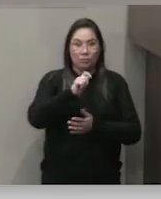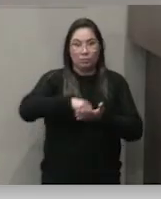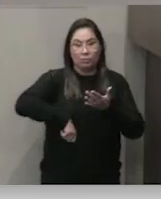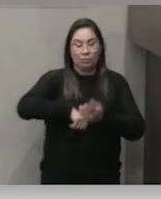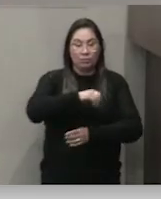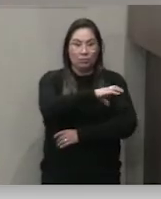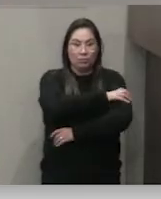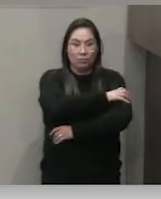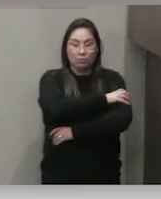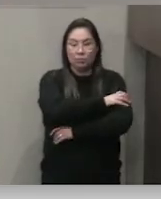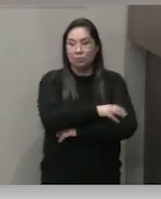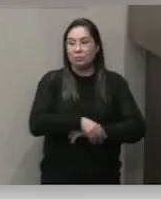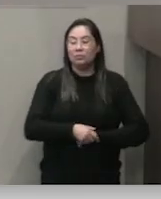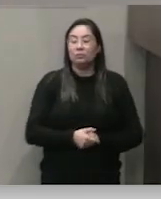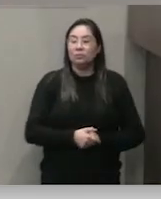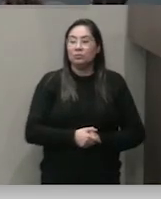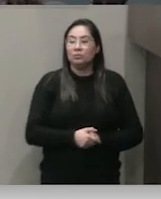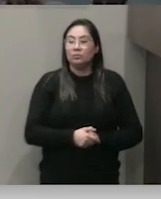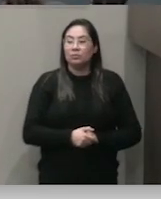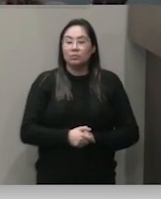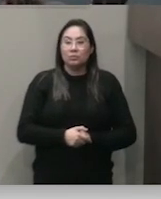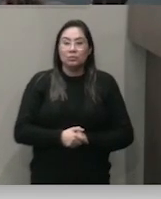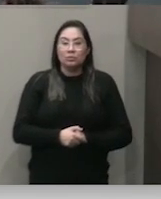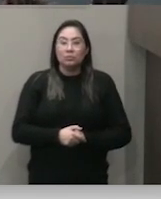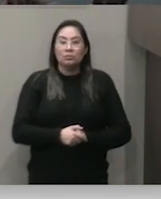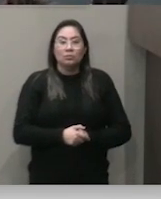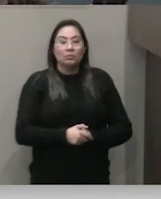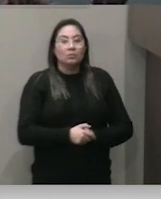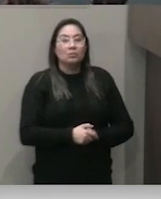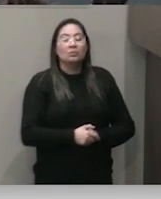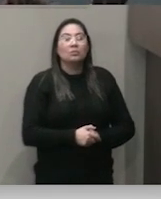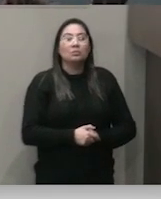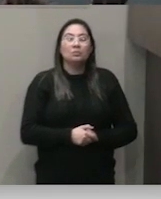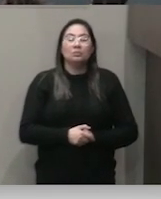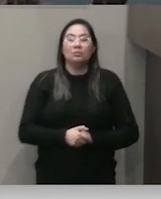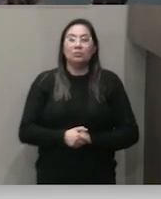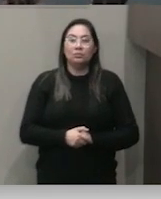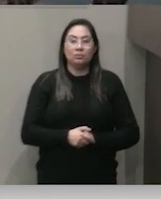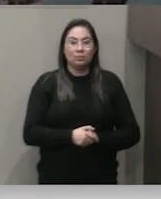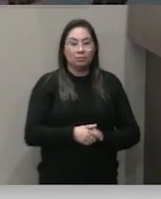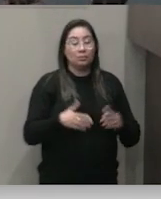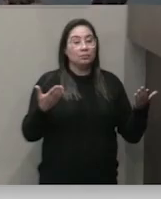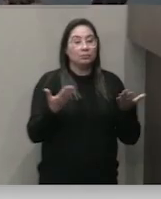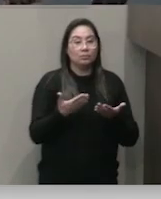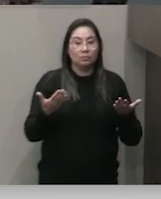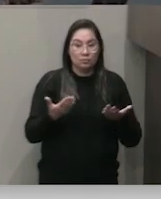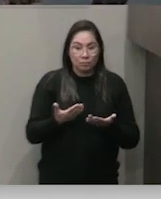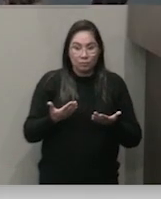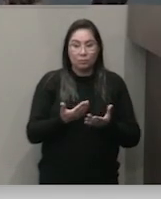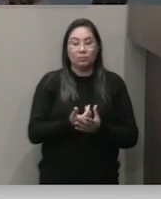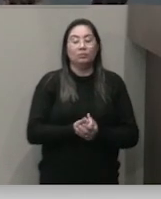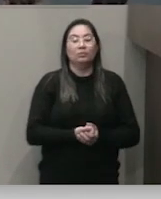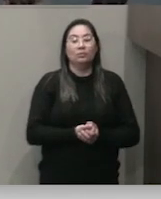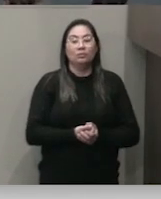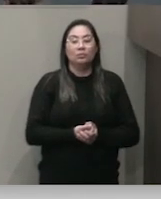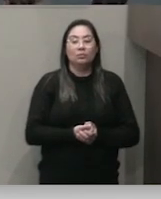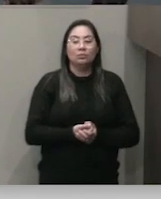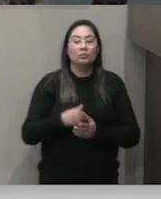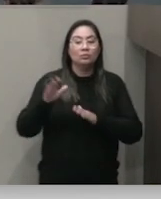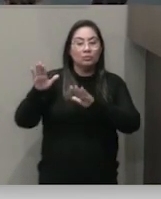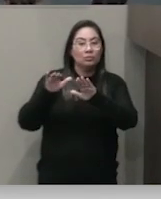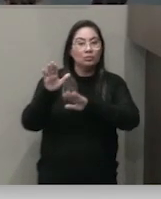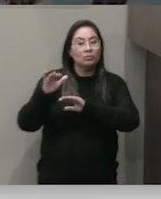o presidente Gil Krug. Muito bem, vereadora Ada. Então, agora convido